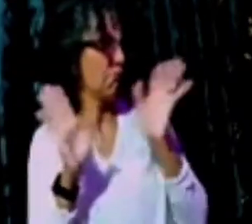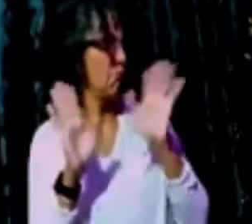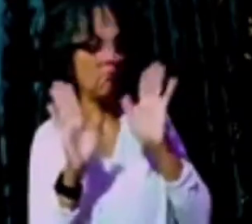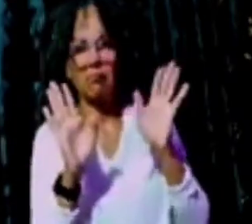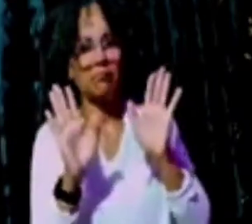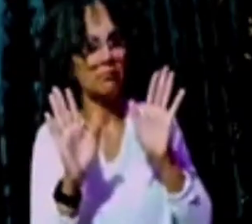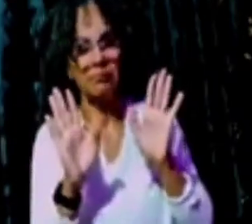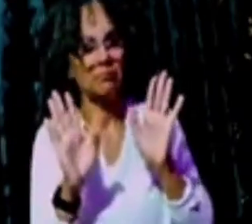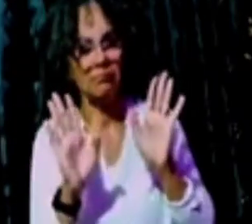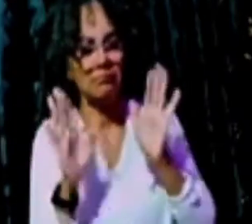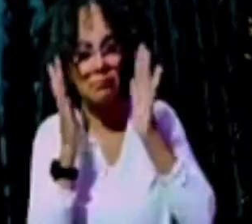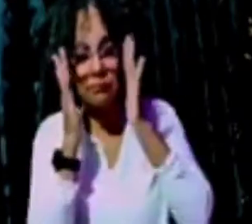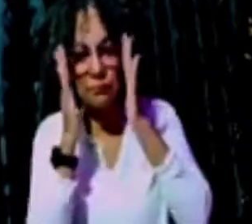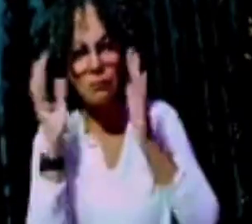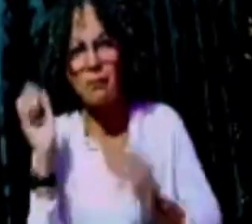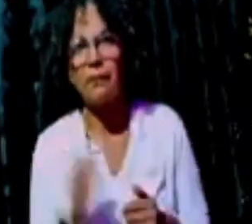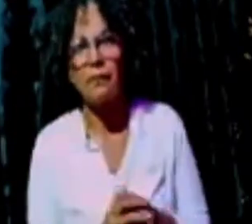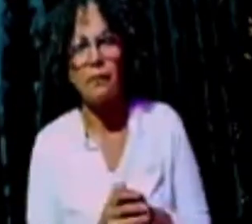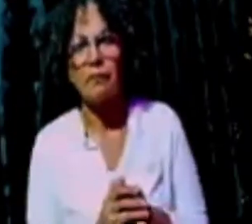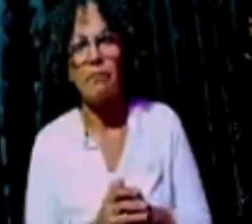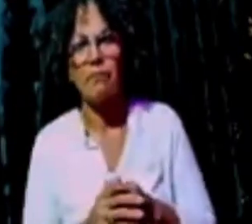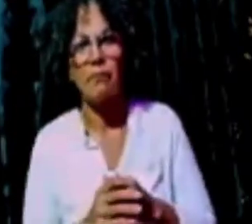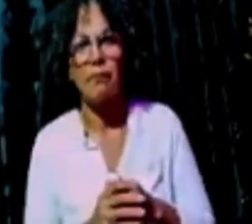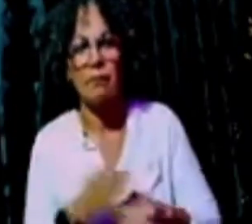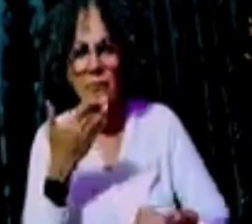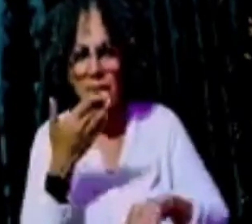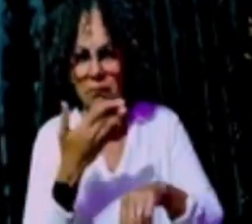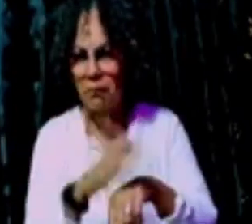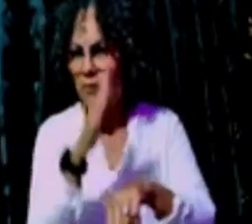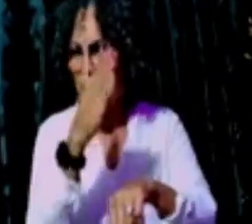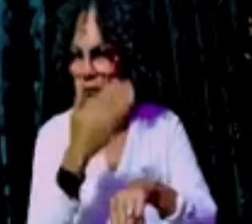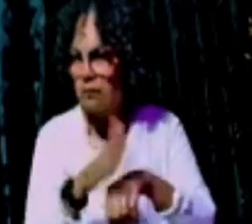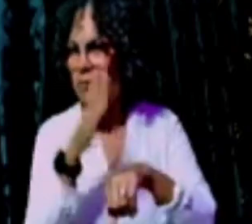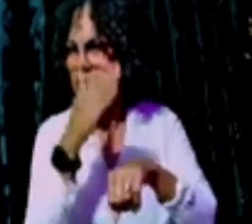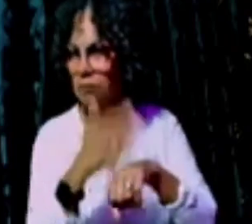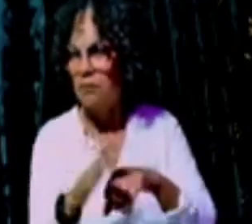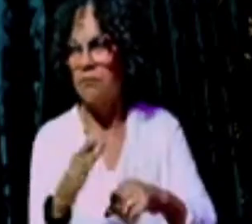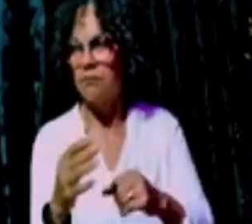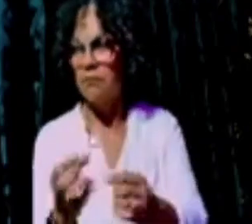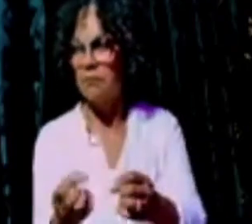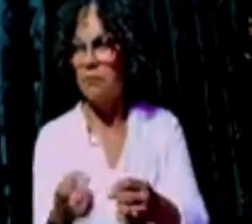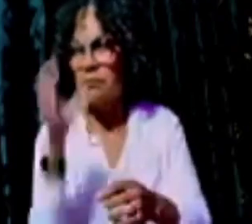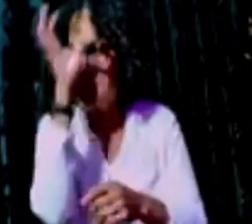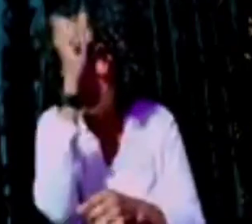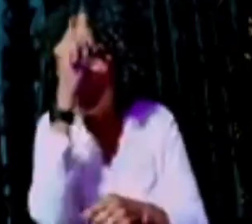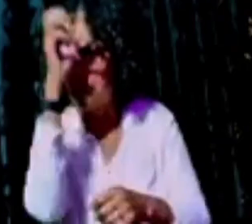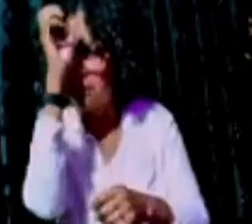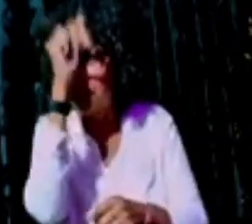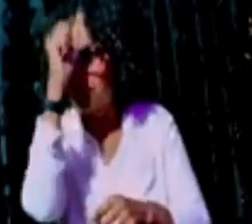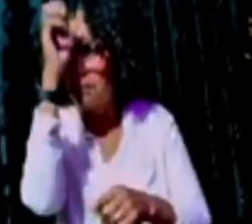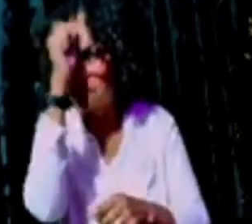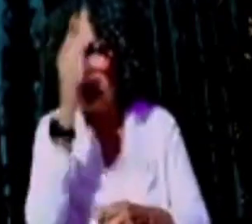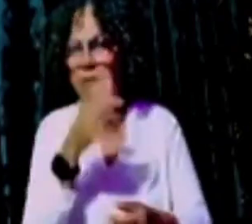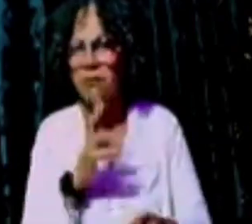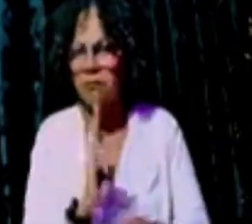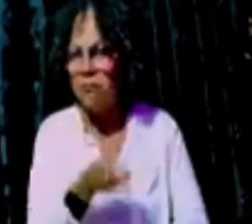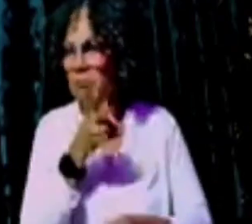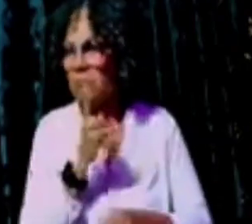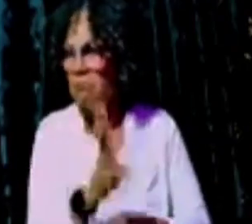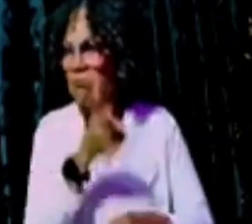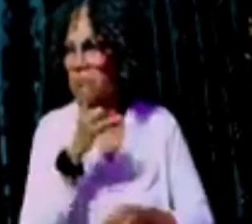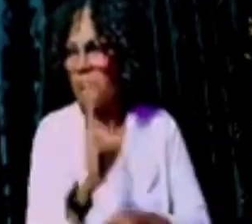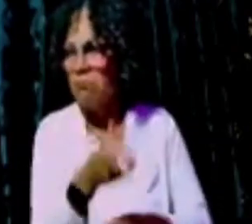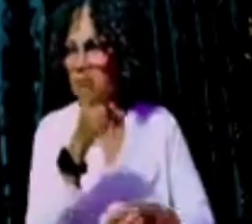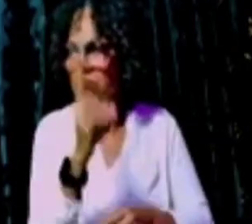ali sabendo como falar em Libras e se comunicar com o surdo. É um estudo, é uma formação continuada. Eu já